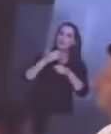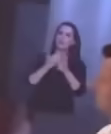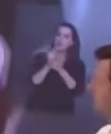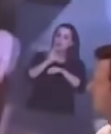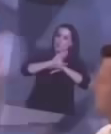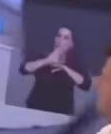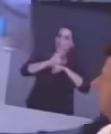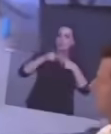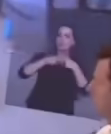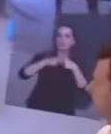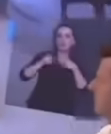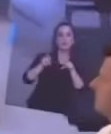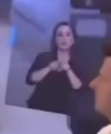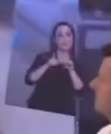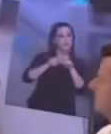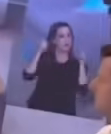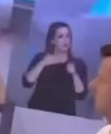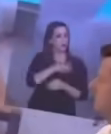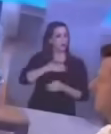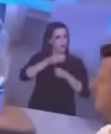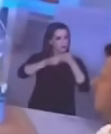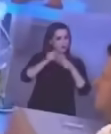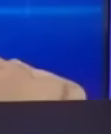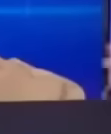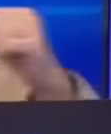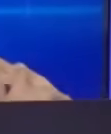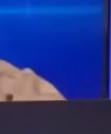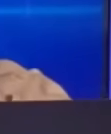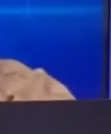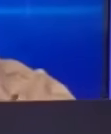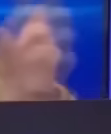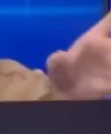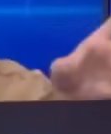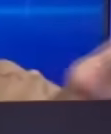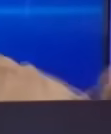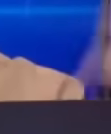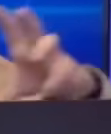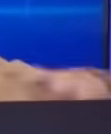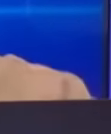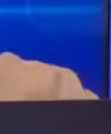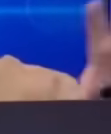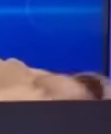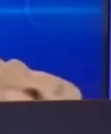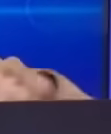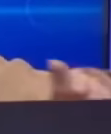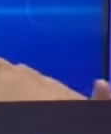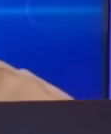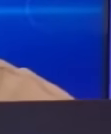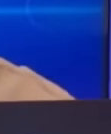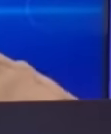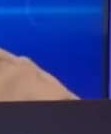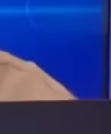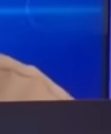devia saber sobre isso também, porque aparentemente era fato corrente. Quase todo mundo sabia no governo, né, César, pelo que ela disse pra gente,